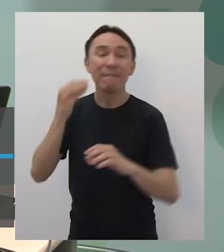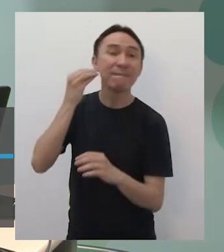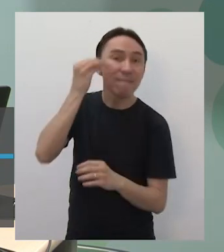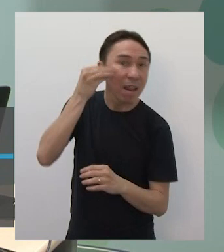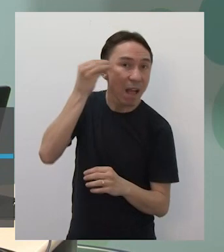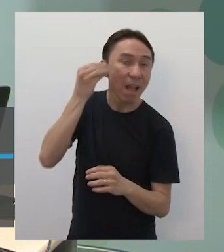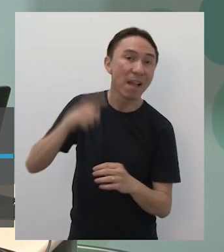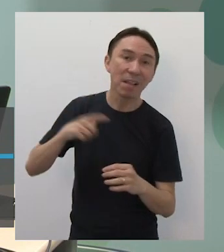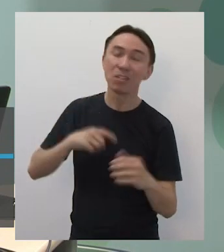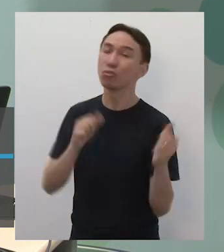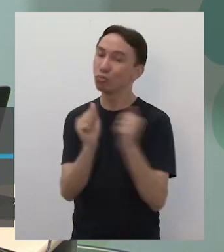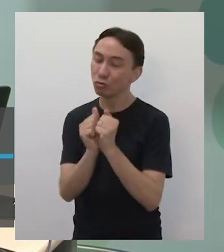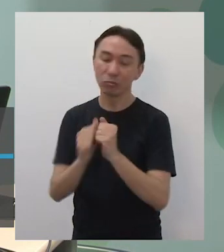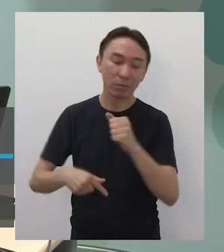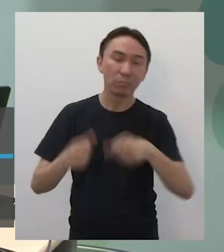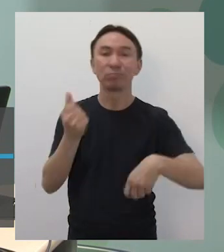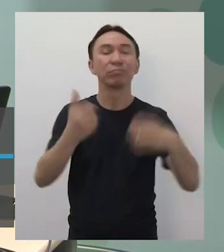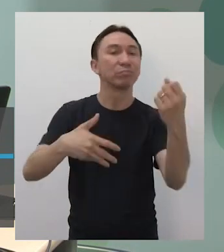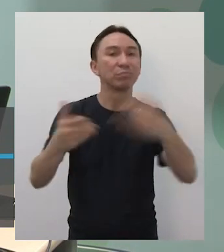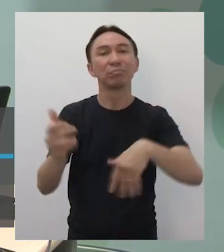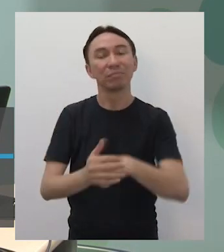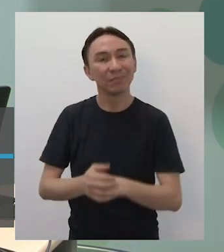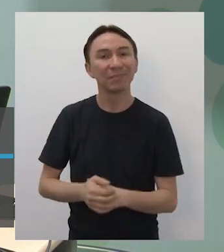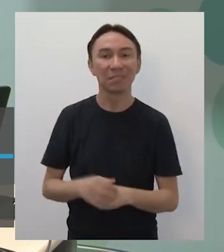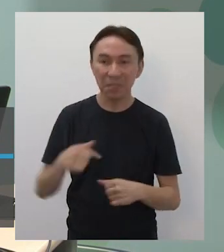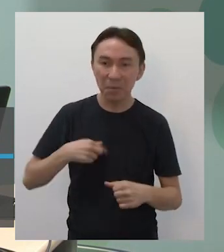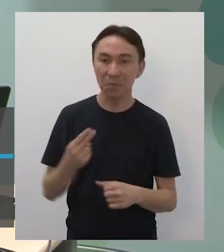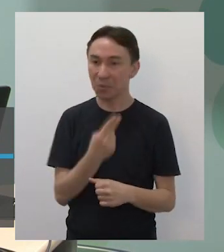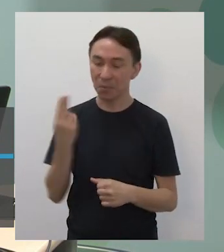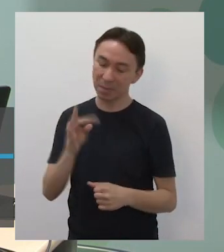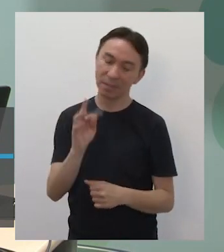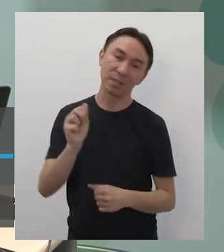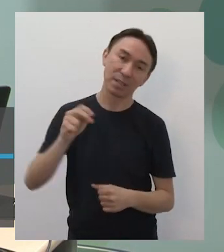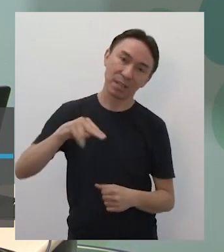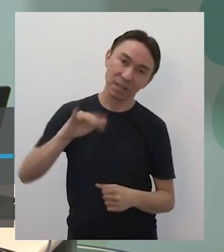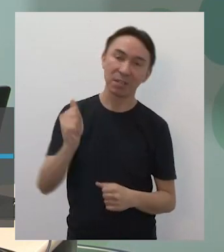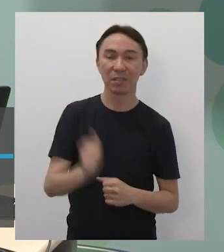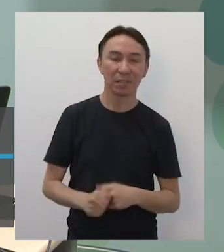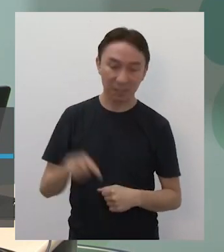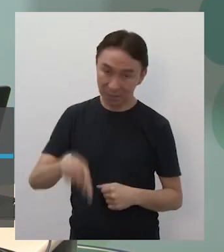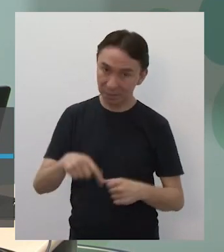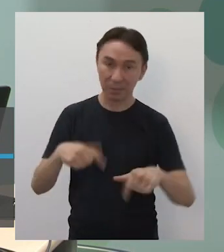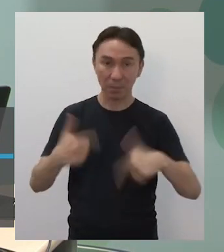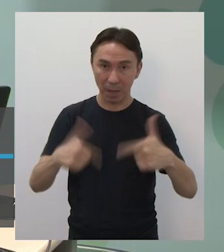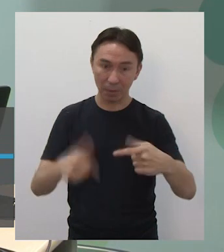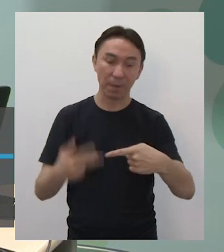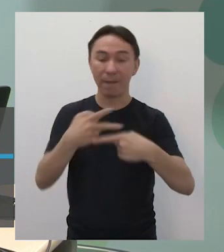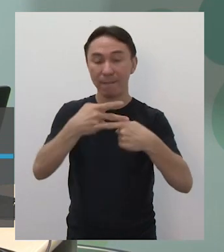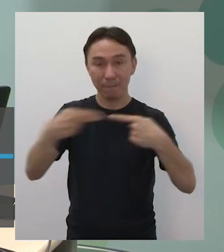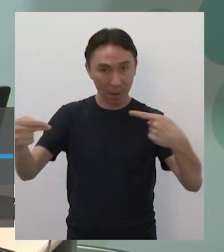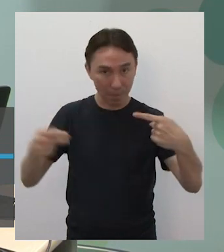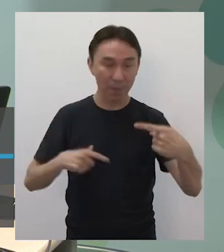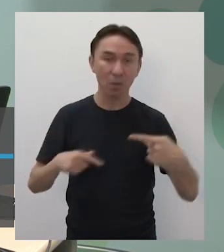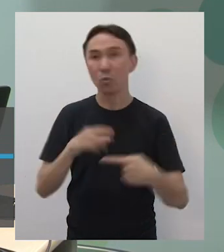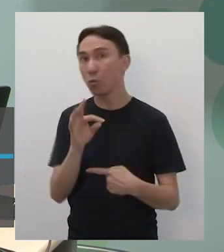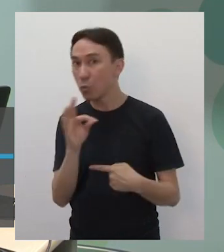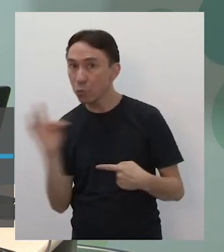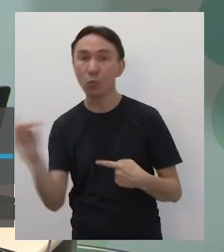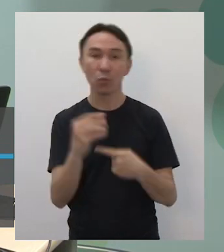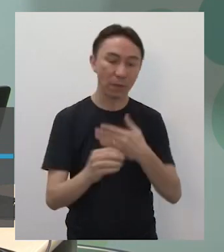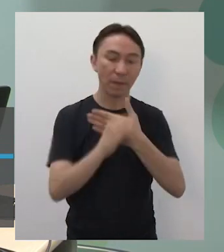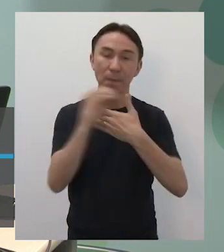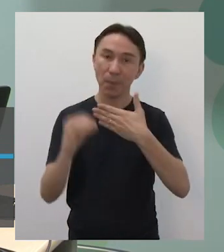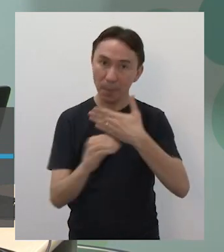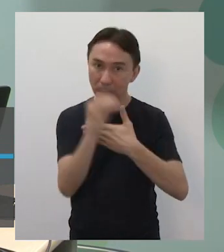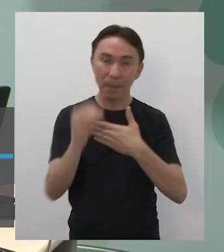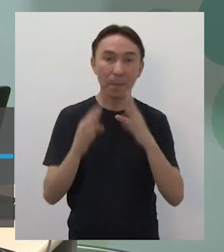desse bate-papo. Eu sou a professora Tânia Gomes, trabalho no EFAP e dou boas-vindas a todos que nos assistem pelo Centro de Mídias ou pelas